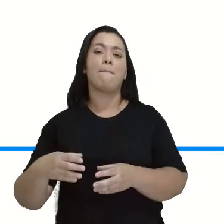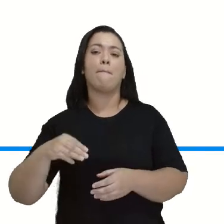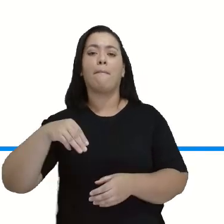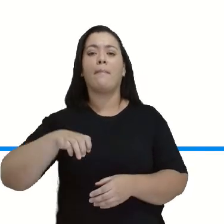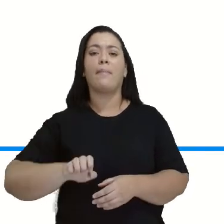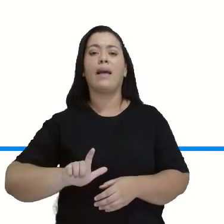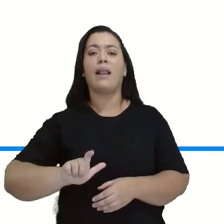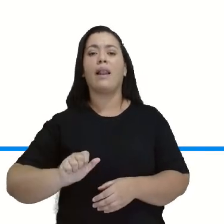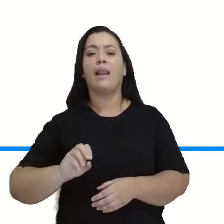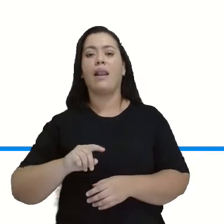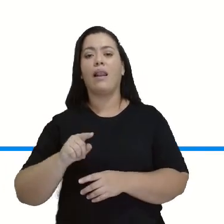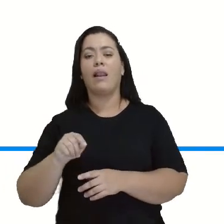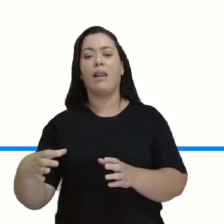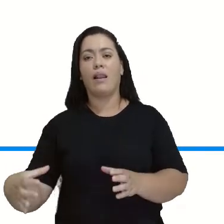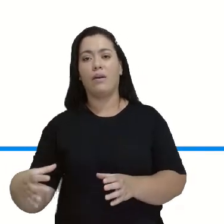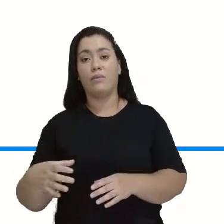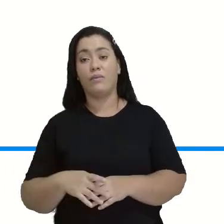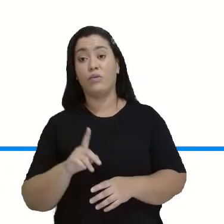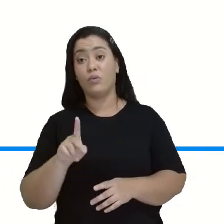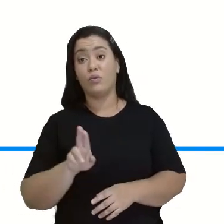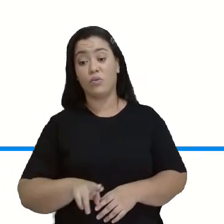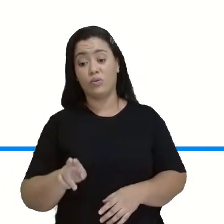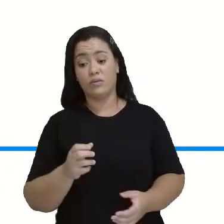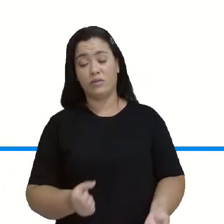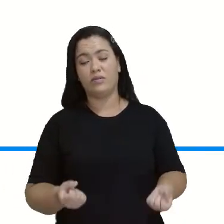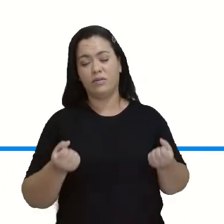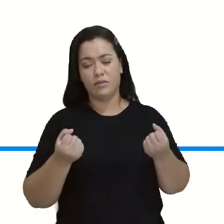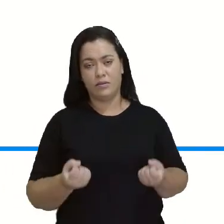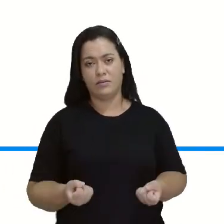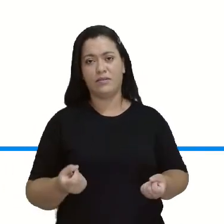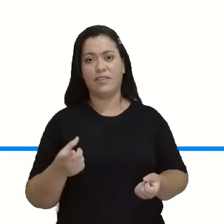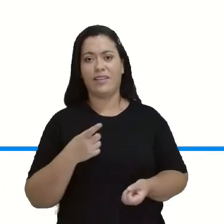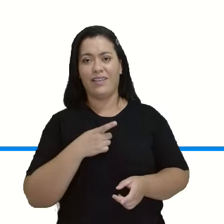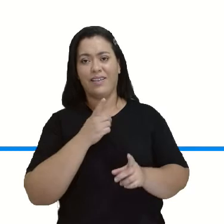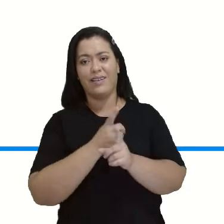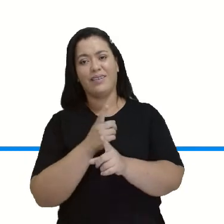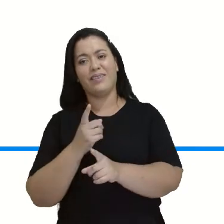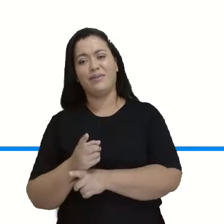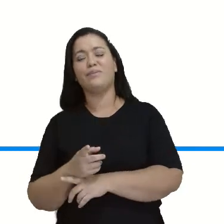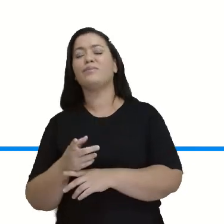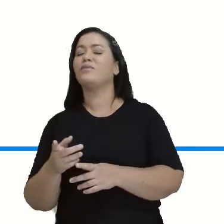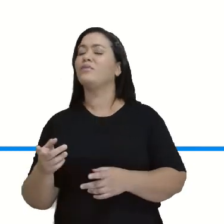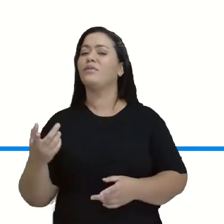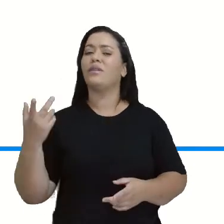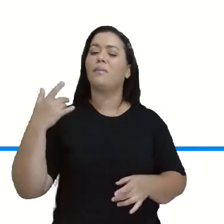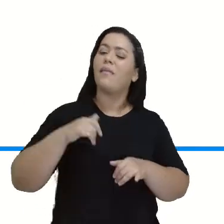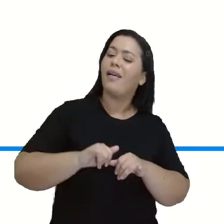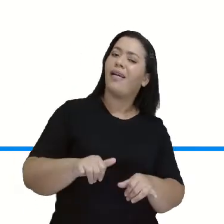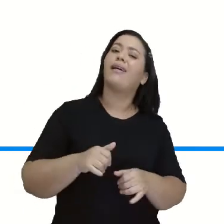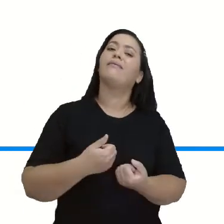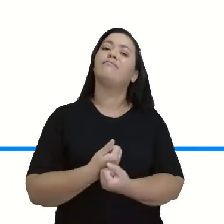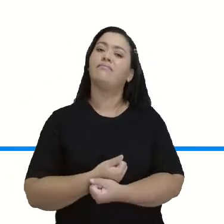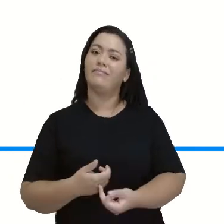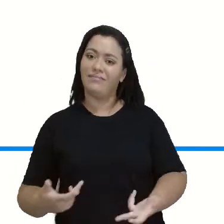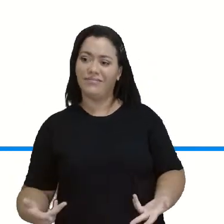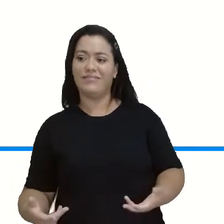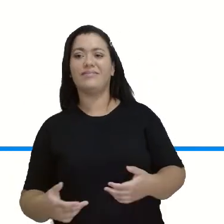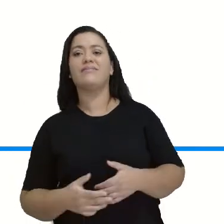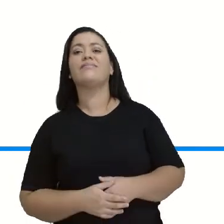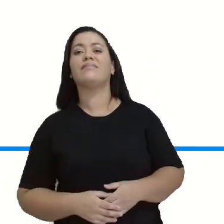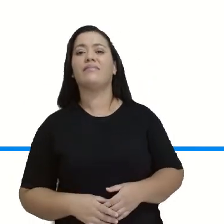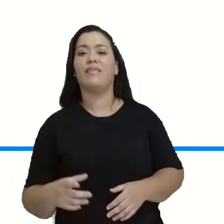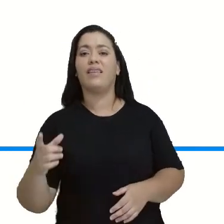a balança, né? Geralmente essa balança é a balança mais comum agora de encontrar nas feiras, no supermercado. São